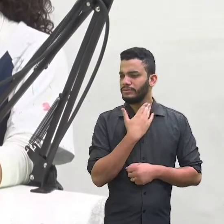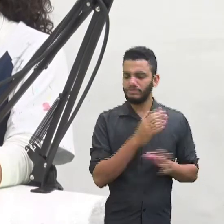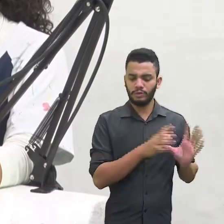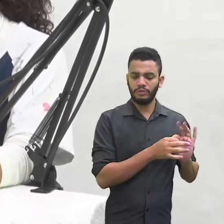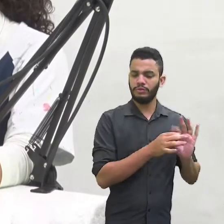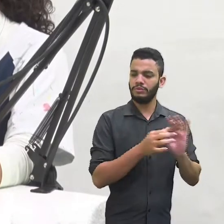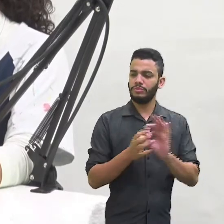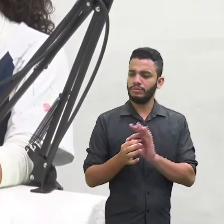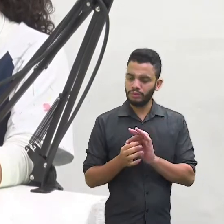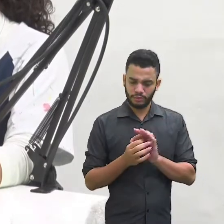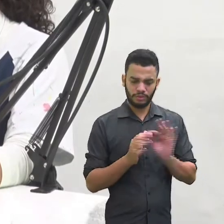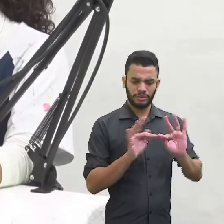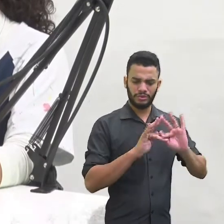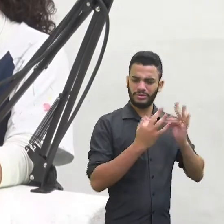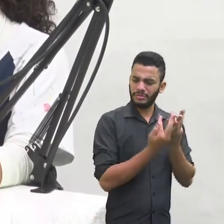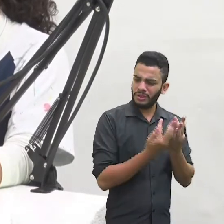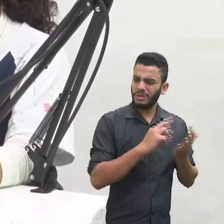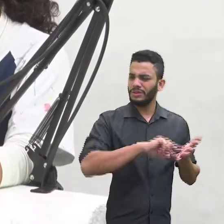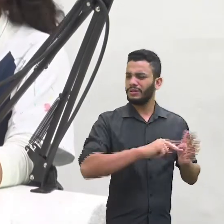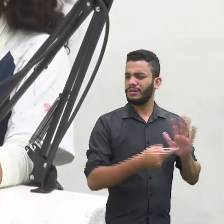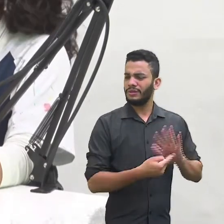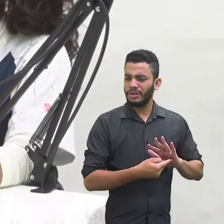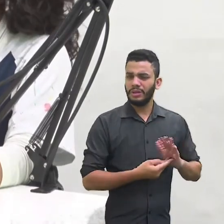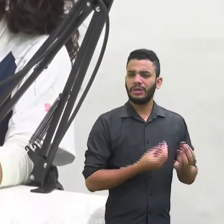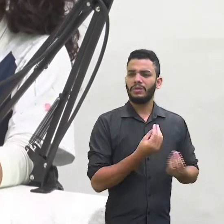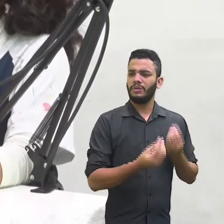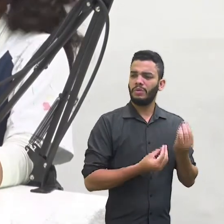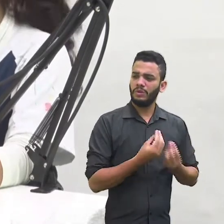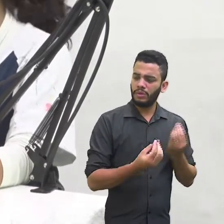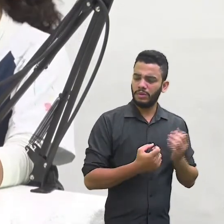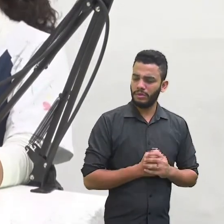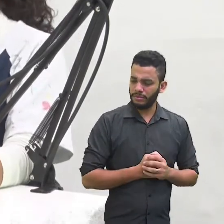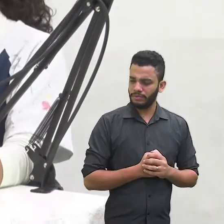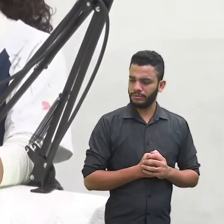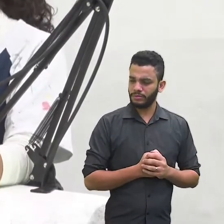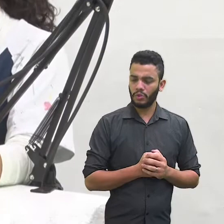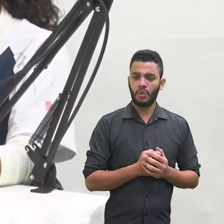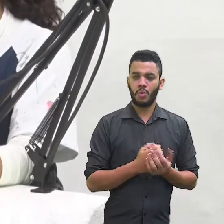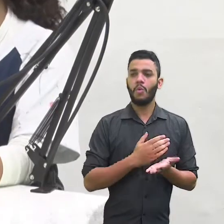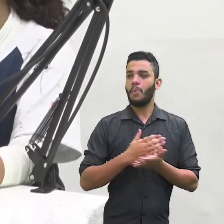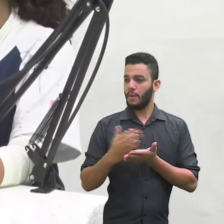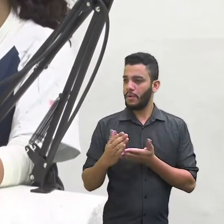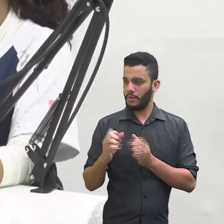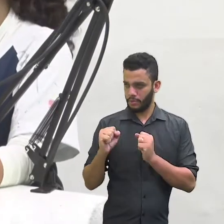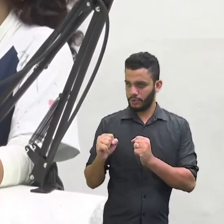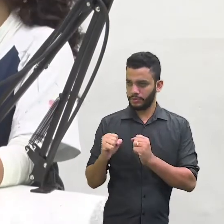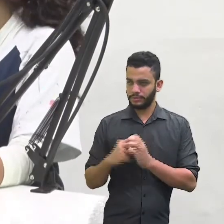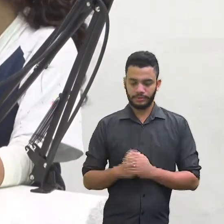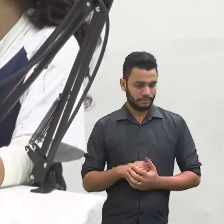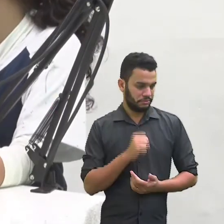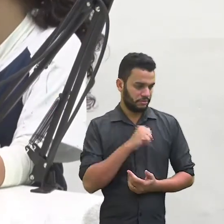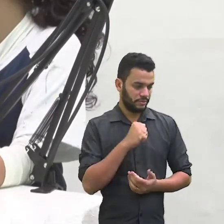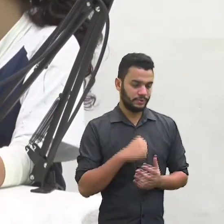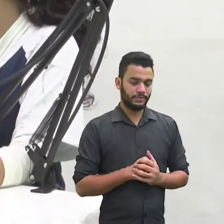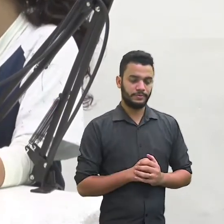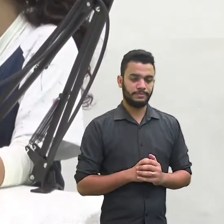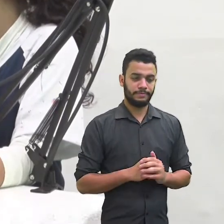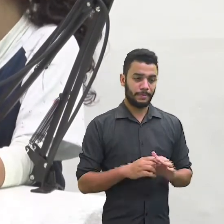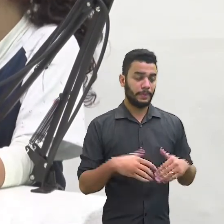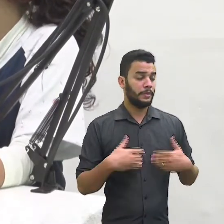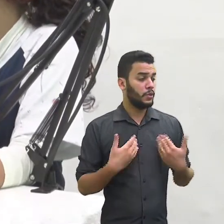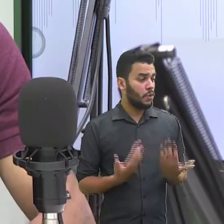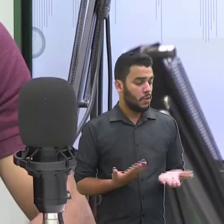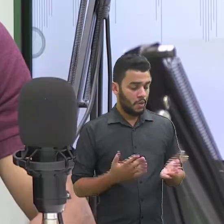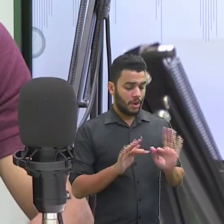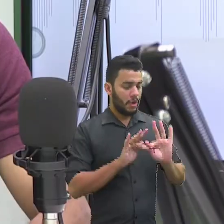entender melhor, pastor. Vamos começar, Paula? Vamos. Vamos lá. E a família, como ela é construída,